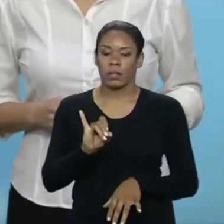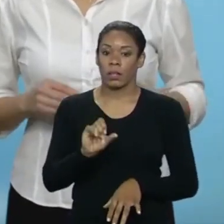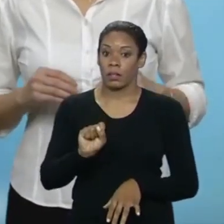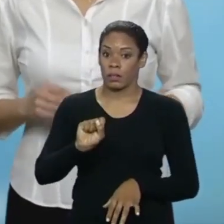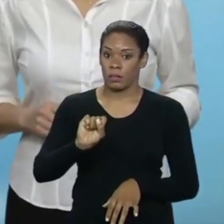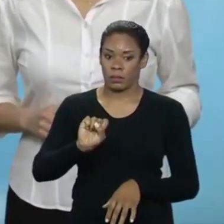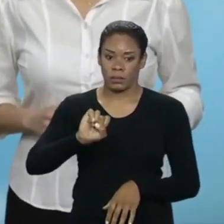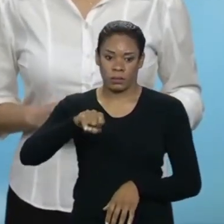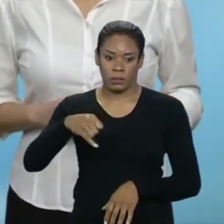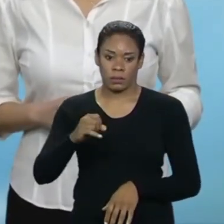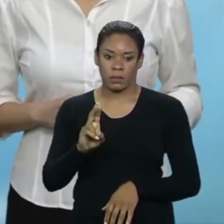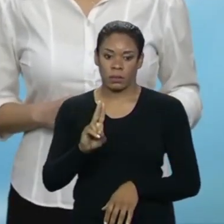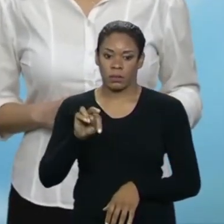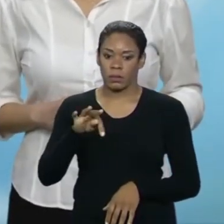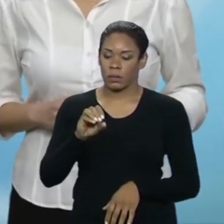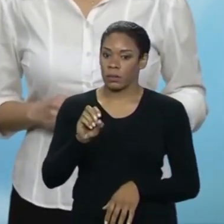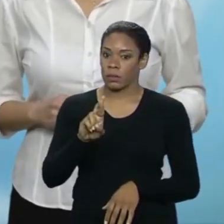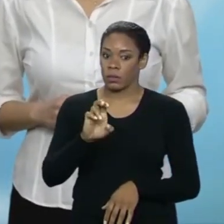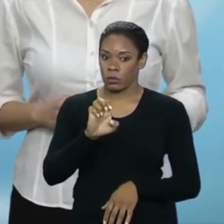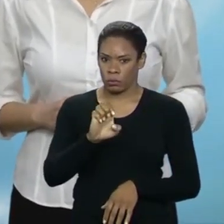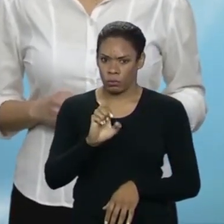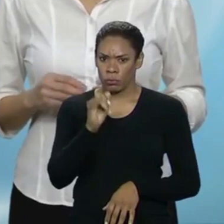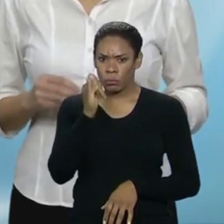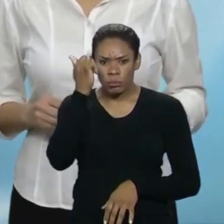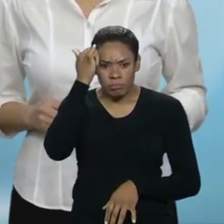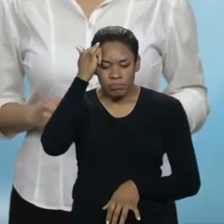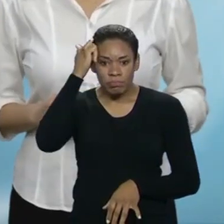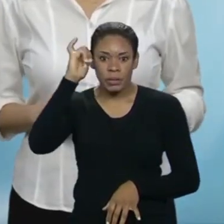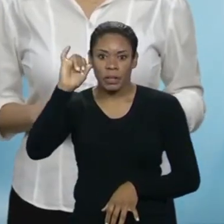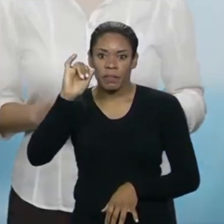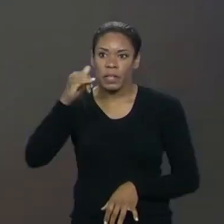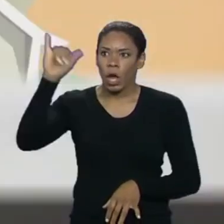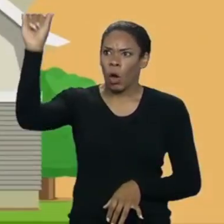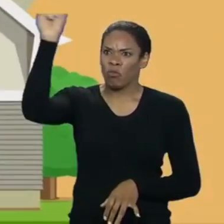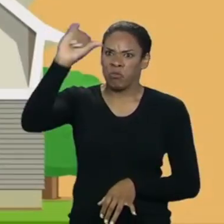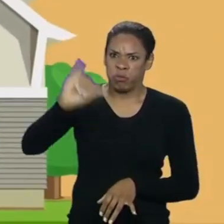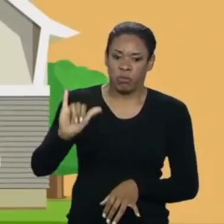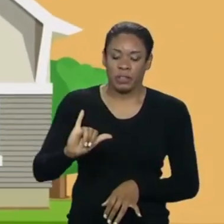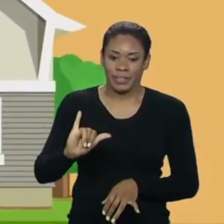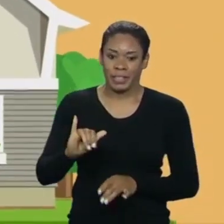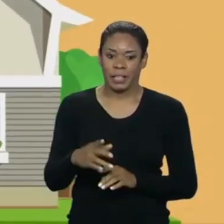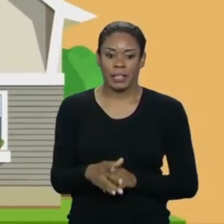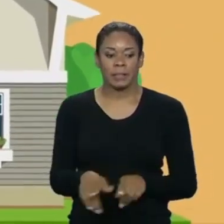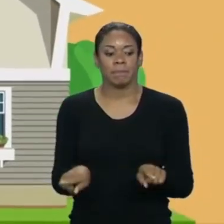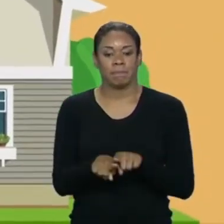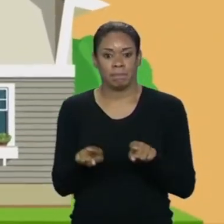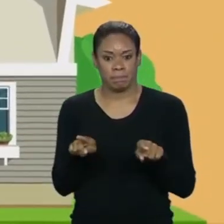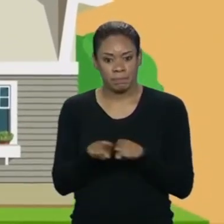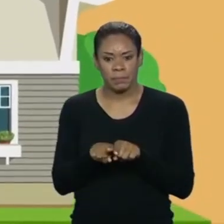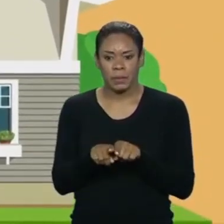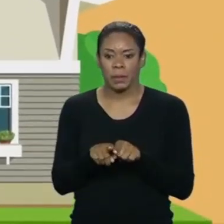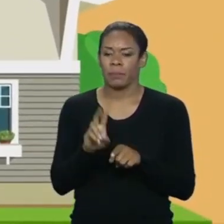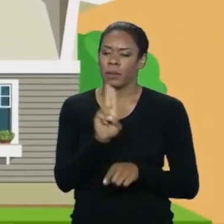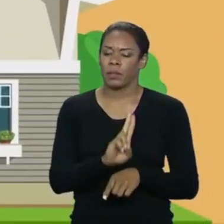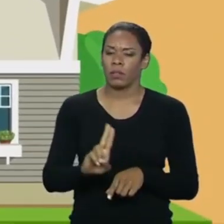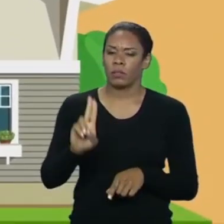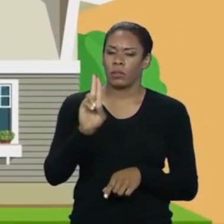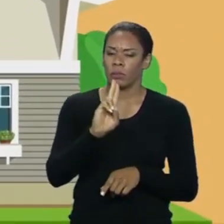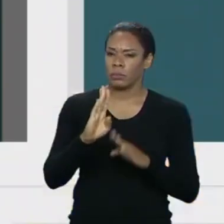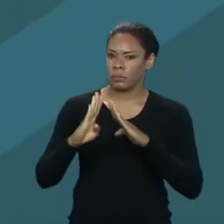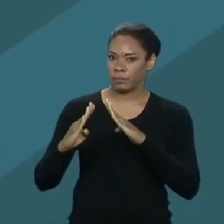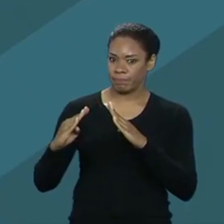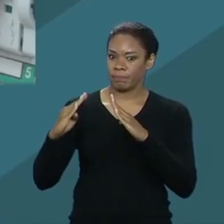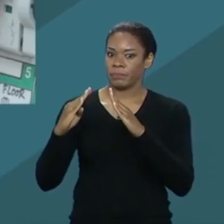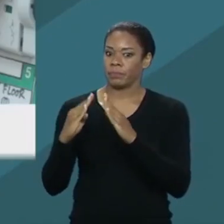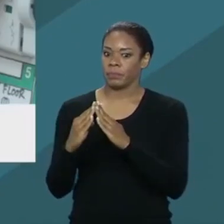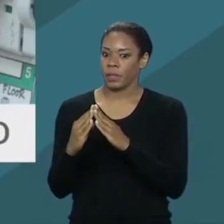que atuam na proteção contra correntes de sobrecarga e curto-circuito. Além disso, eles são muito utilizados em residências